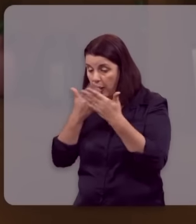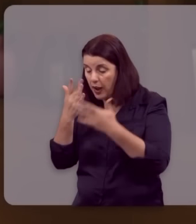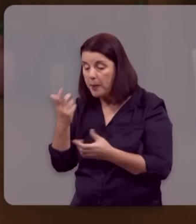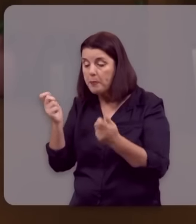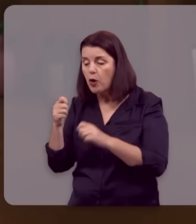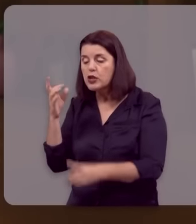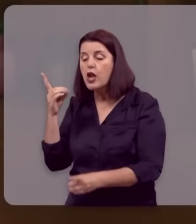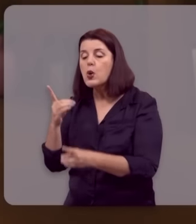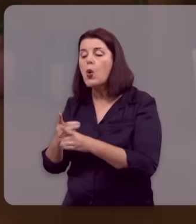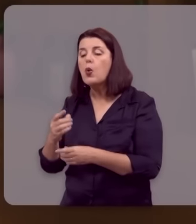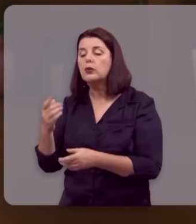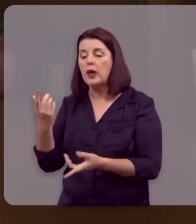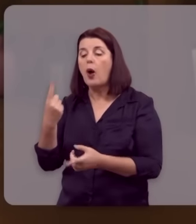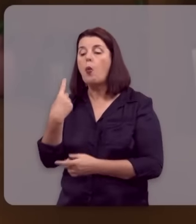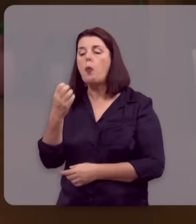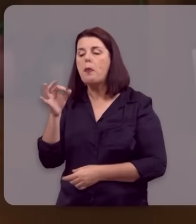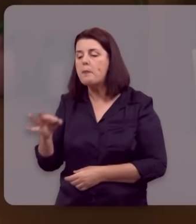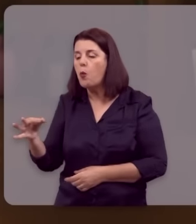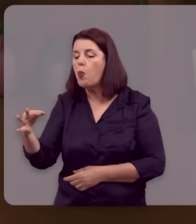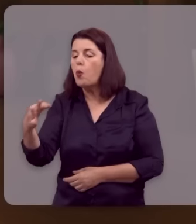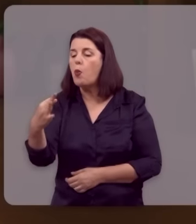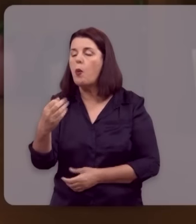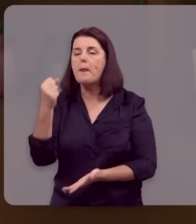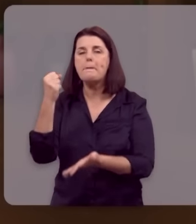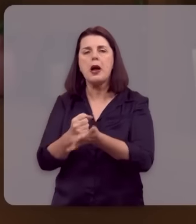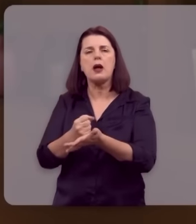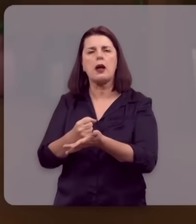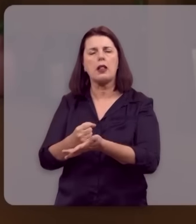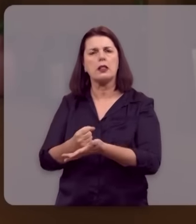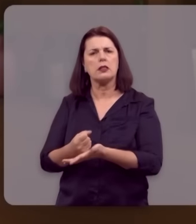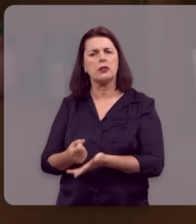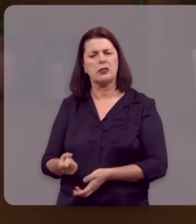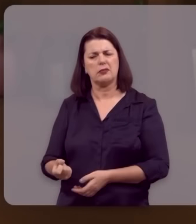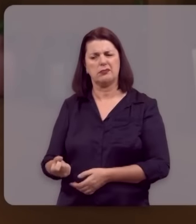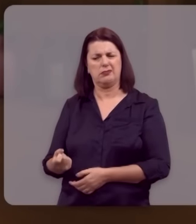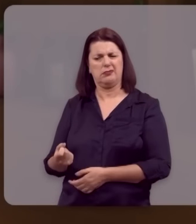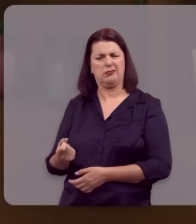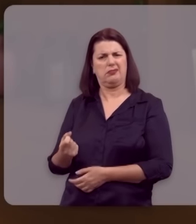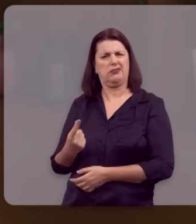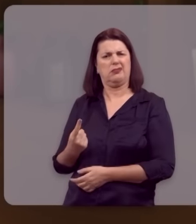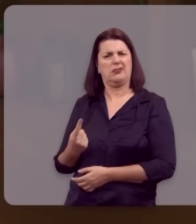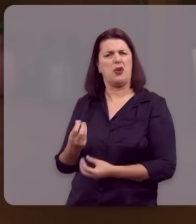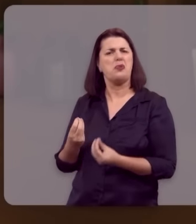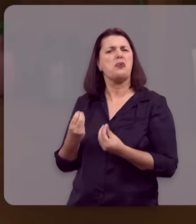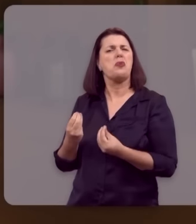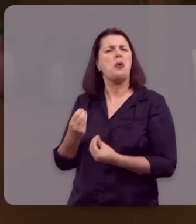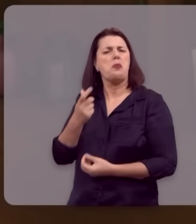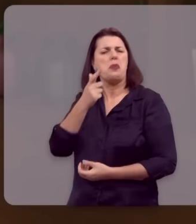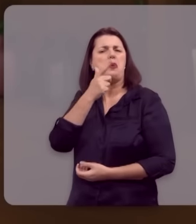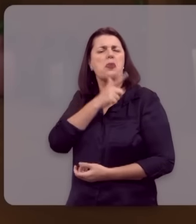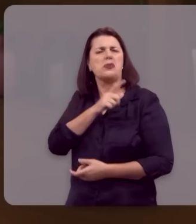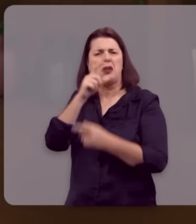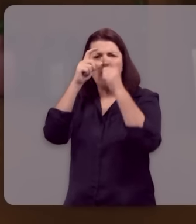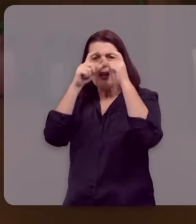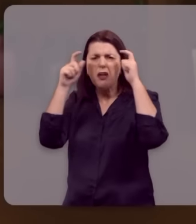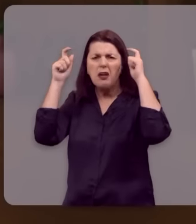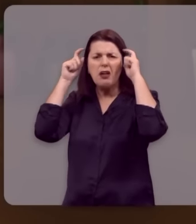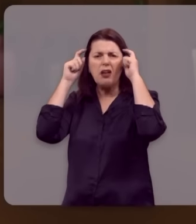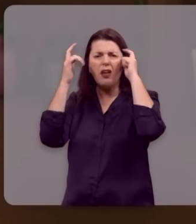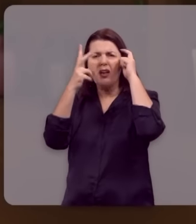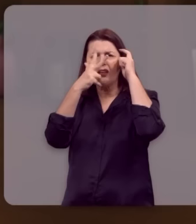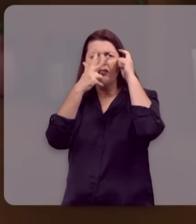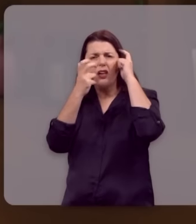para encontrar esta moeda marcada. A probabilidade dele encontrar essa moeda marcada com os olhos vendados